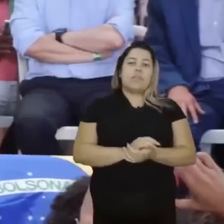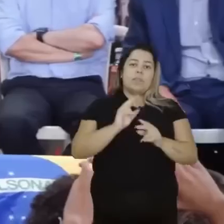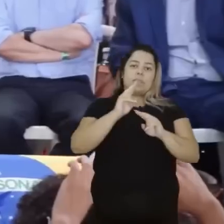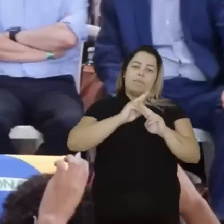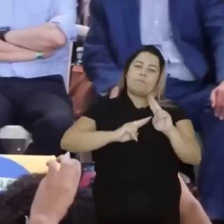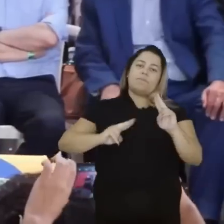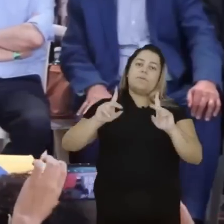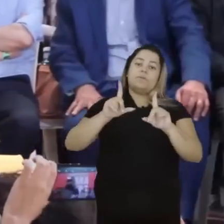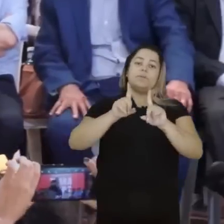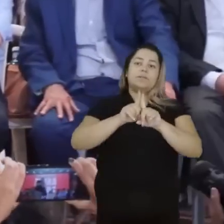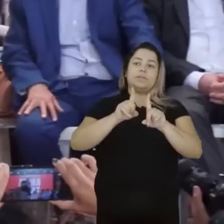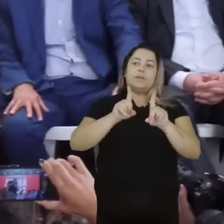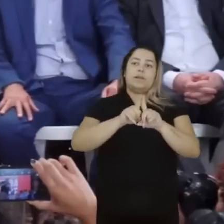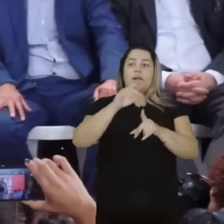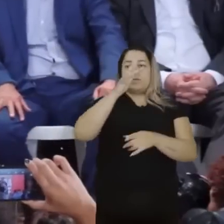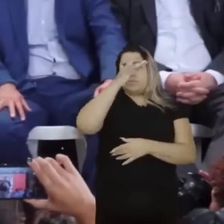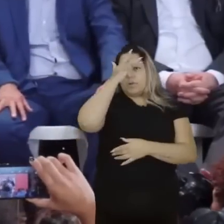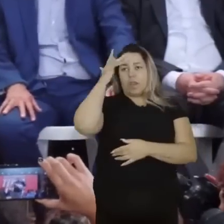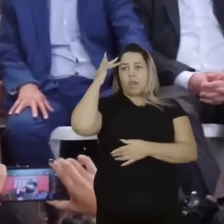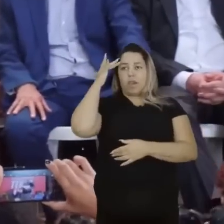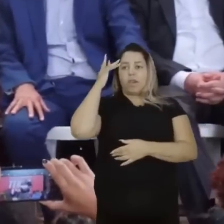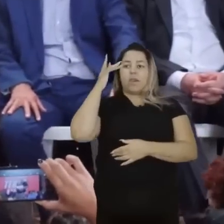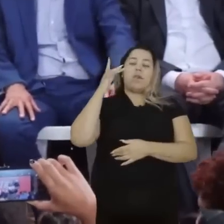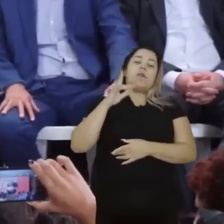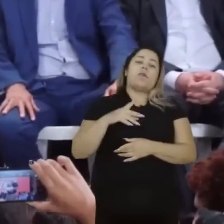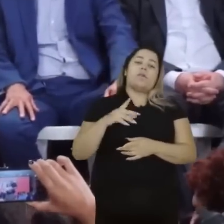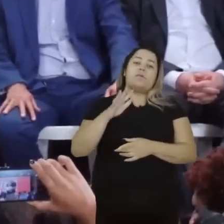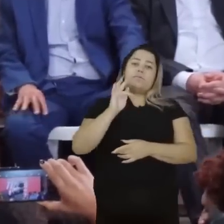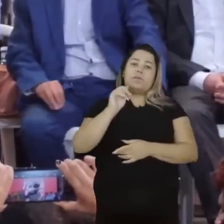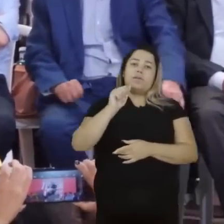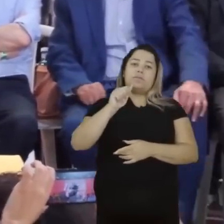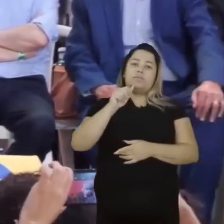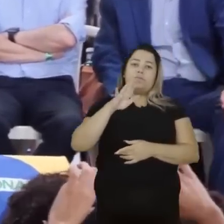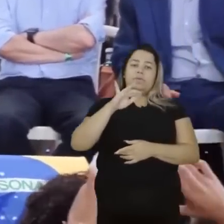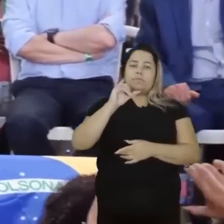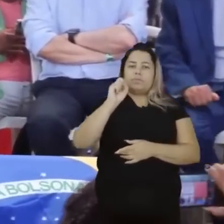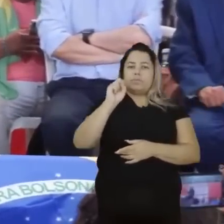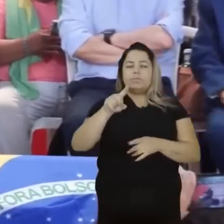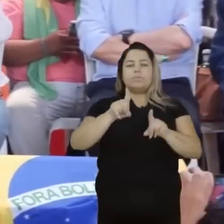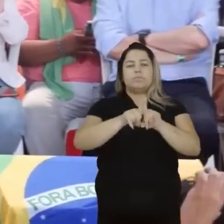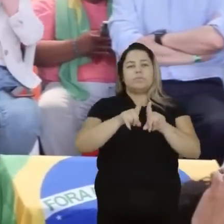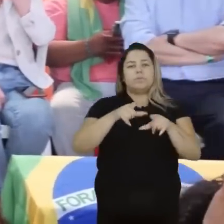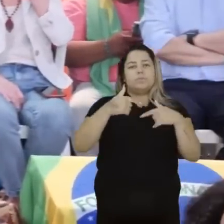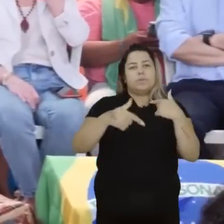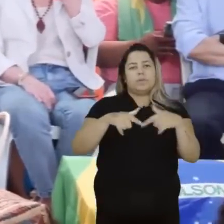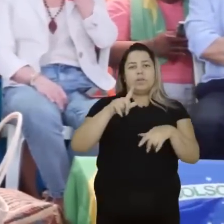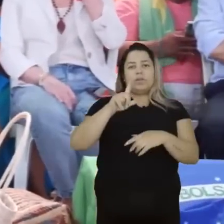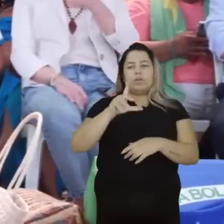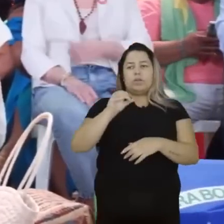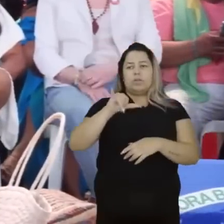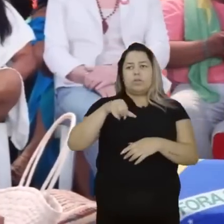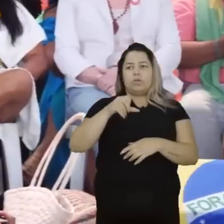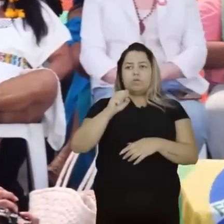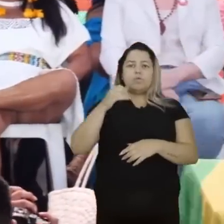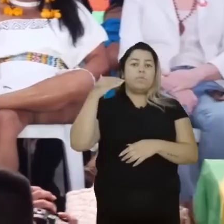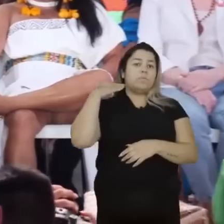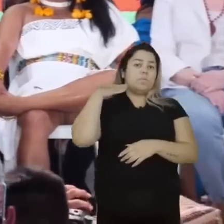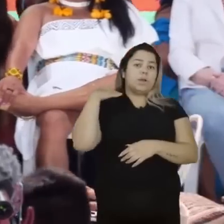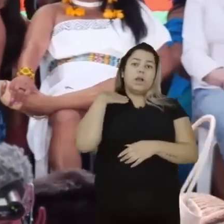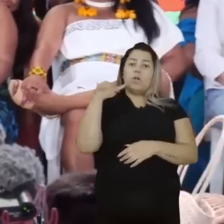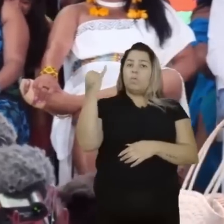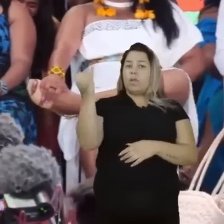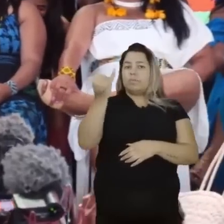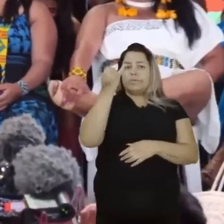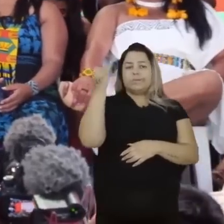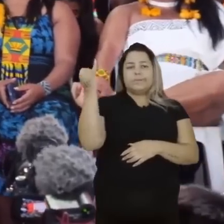universidade, as pessoas que estão nas fábricas, as pessoas que estão trabalhando em lojas e nos bancos. É importante